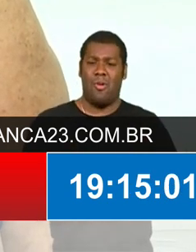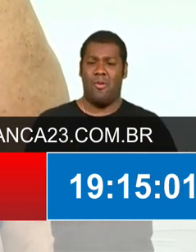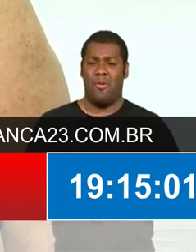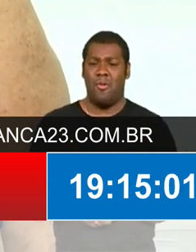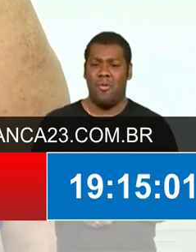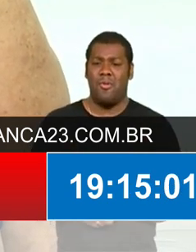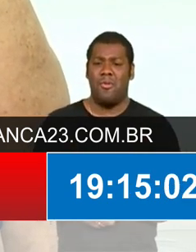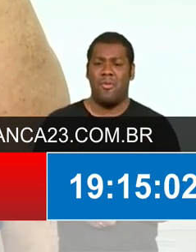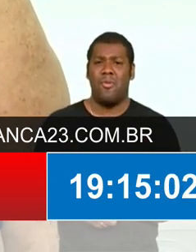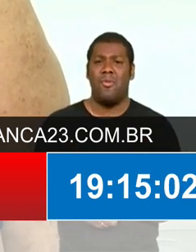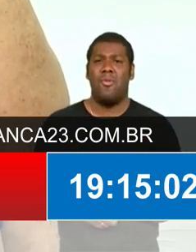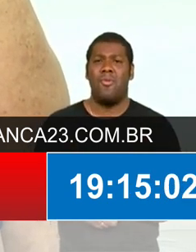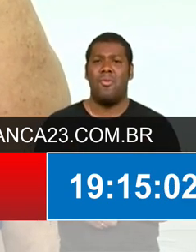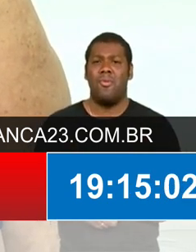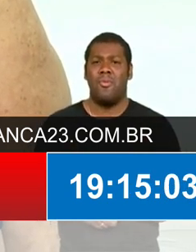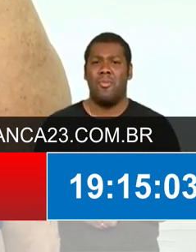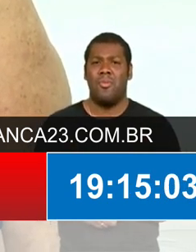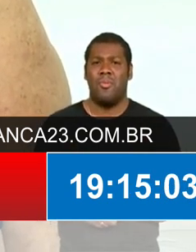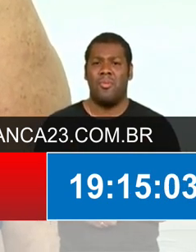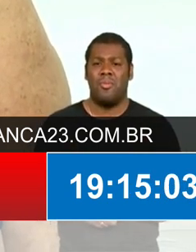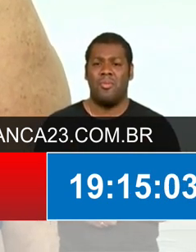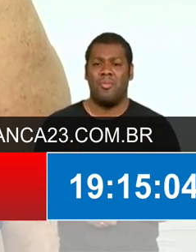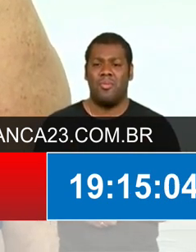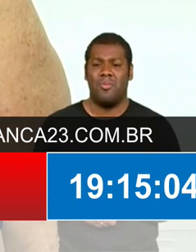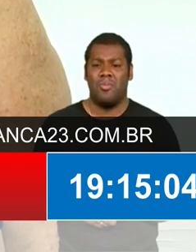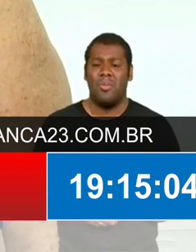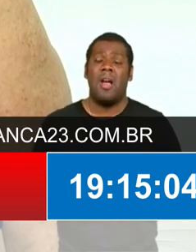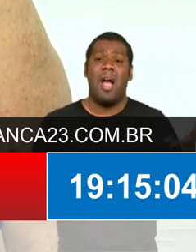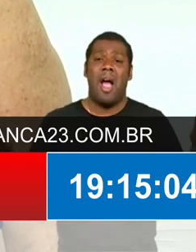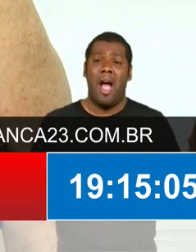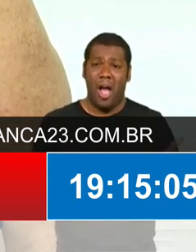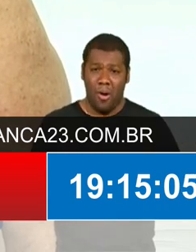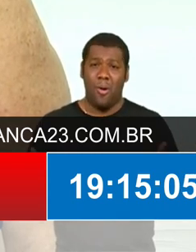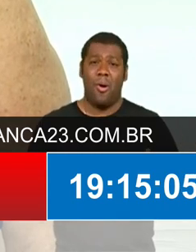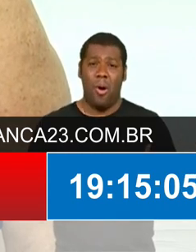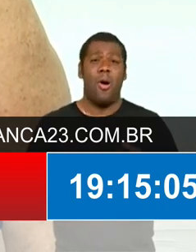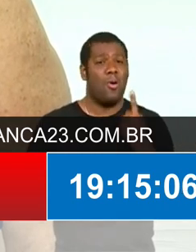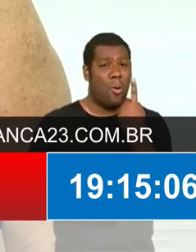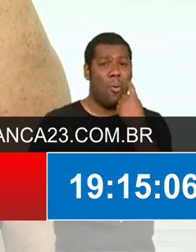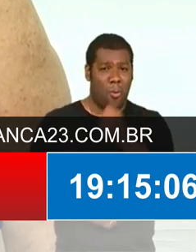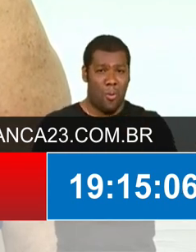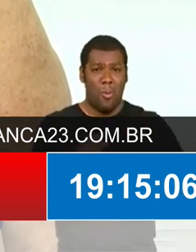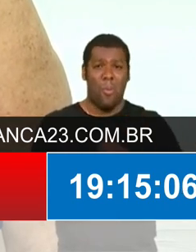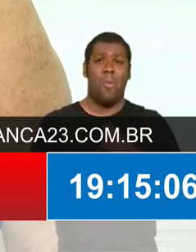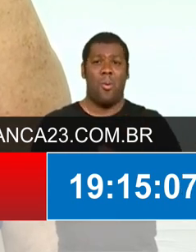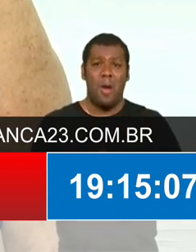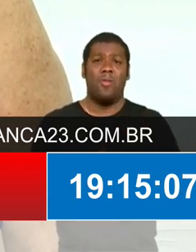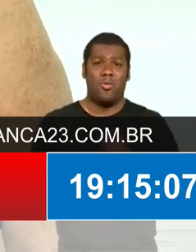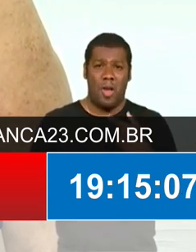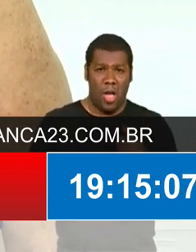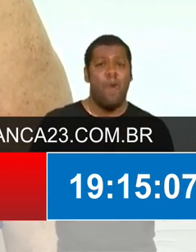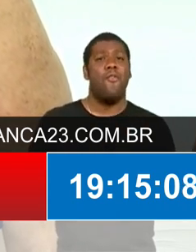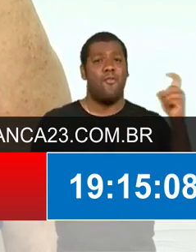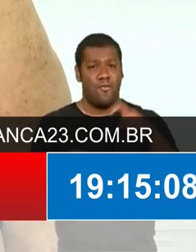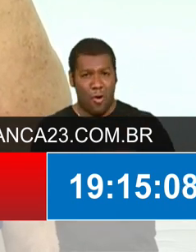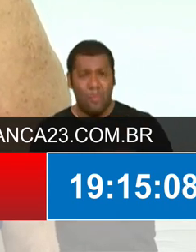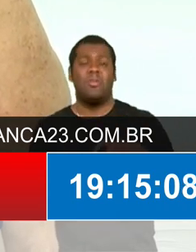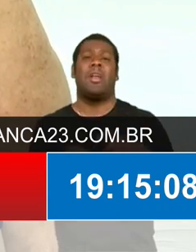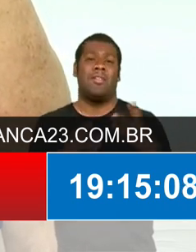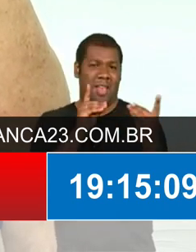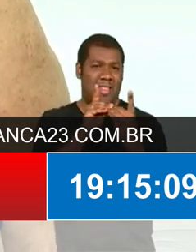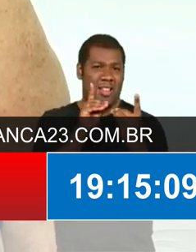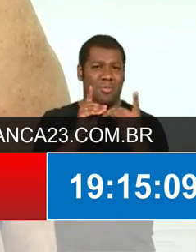quanto tempo, voltou de novo. E agora eu tive retorno de 1 ano. Aí a médica que viu essa